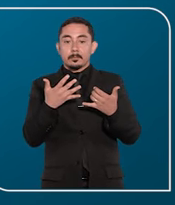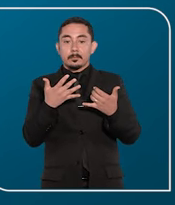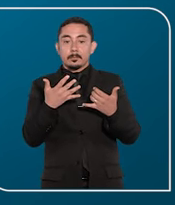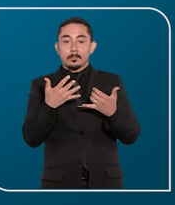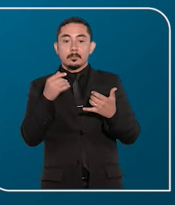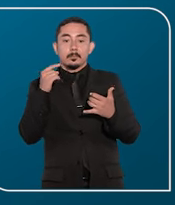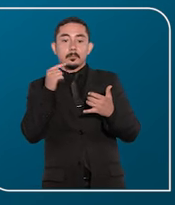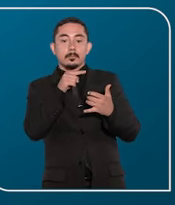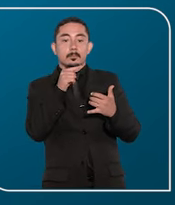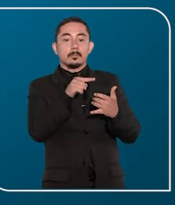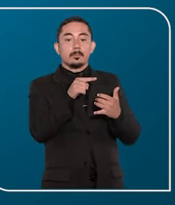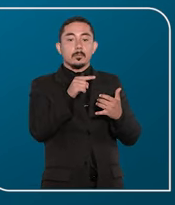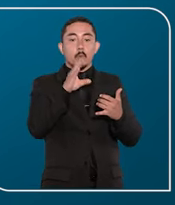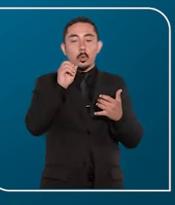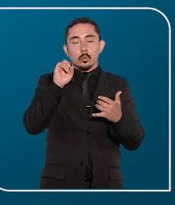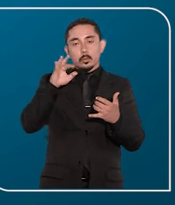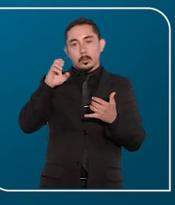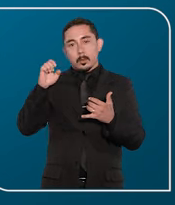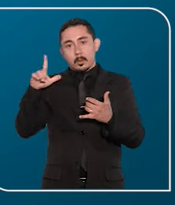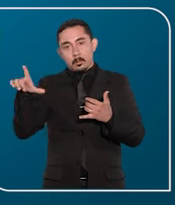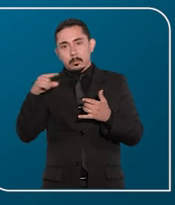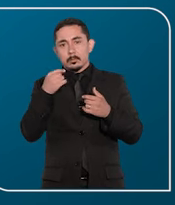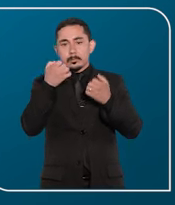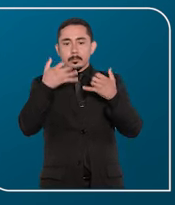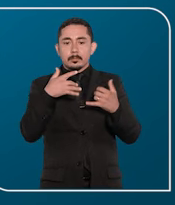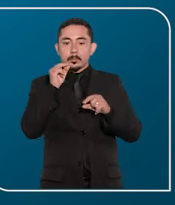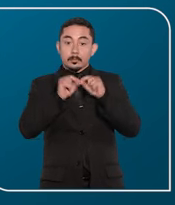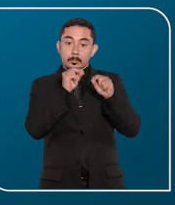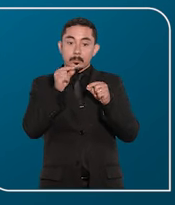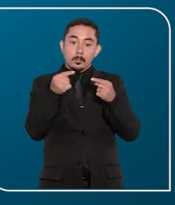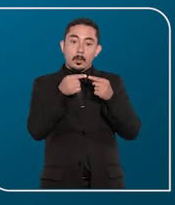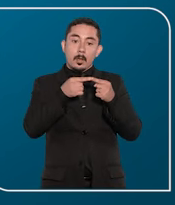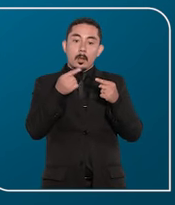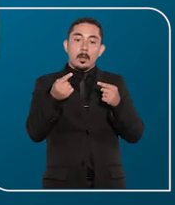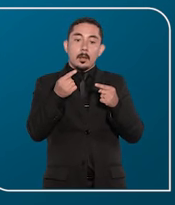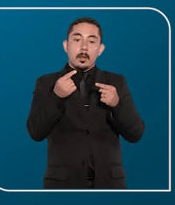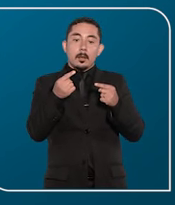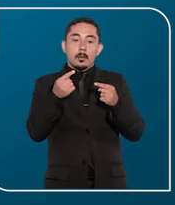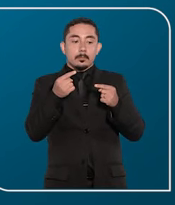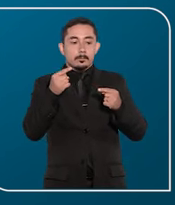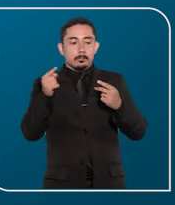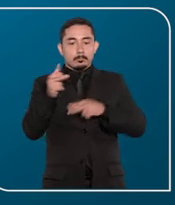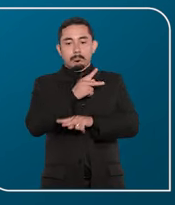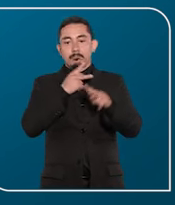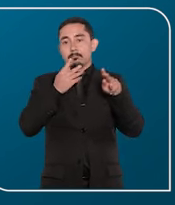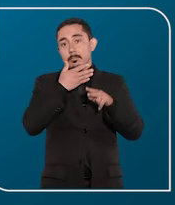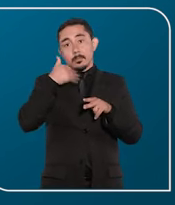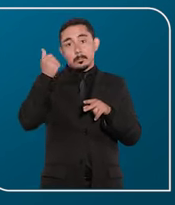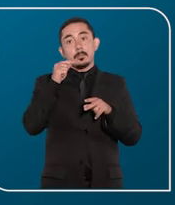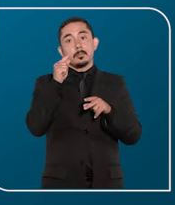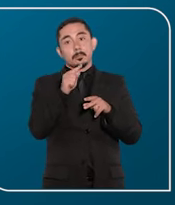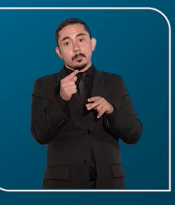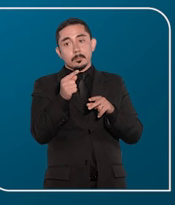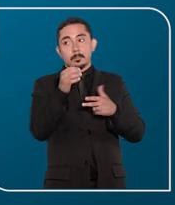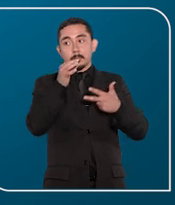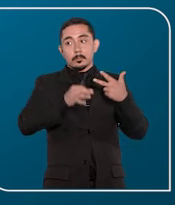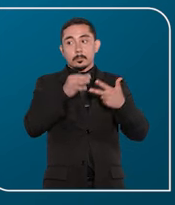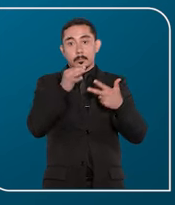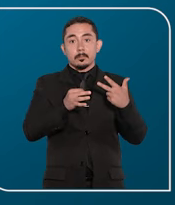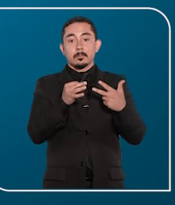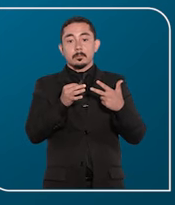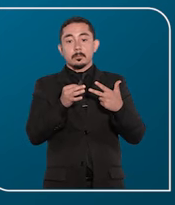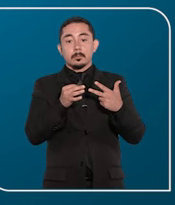que é o quinto constitucional? É uma forma de oxigenação do Poder Judiciário. É uma forma de tentar